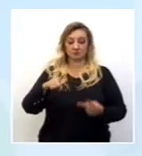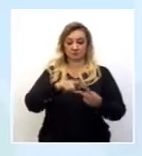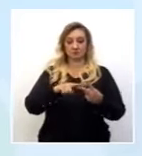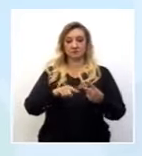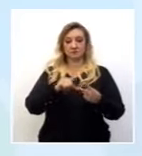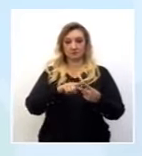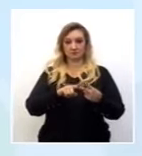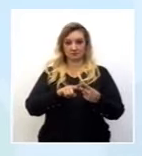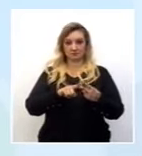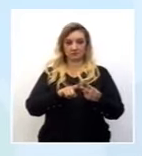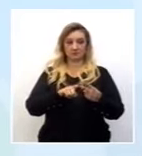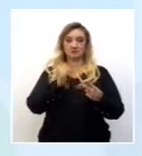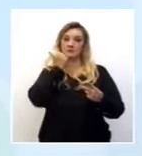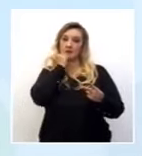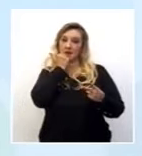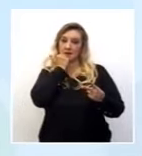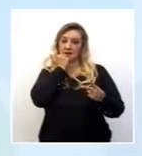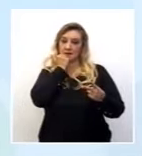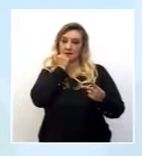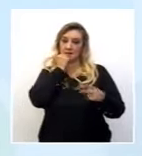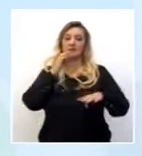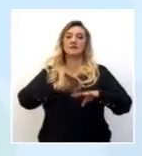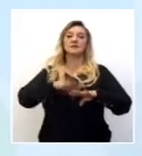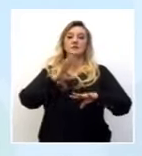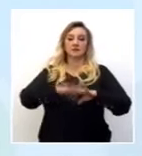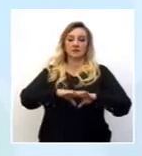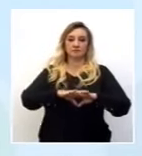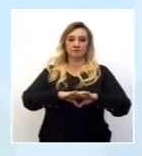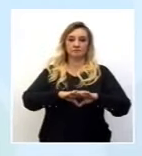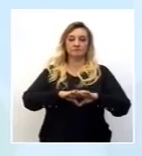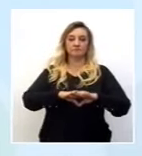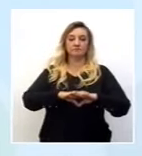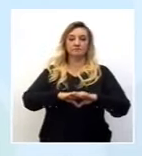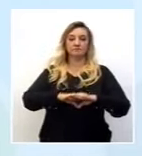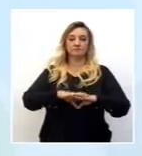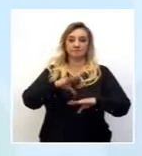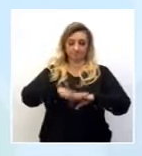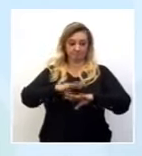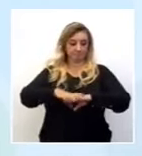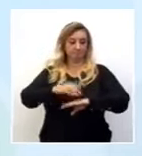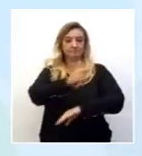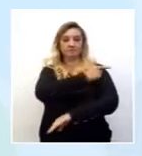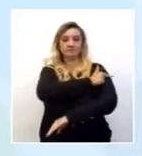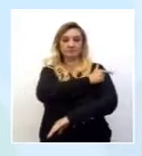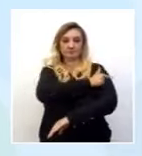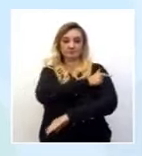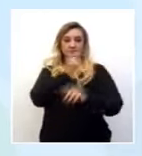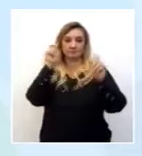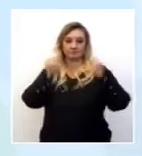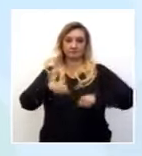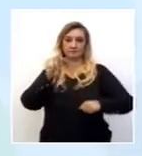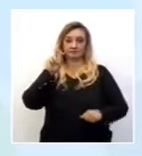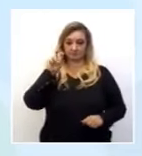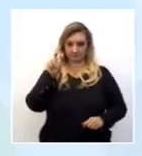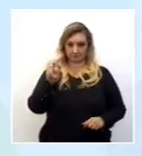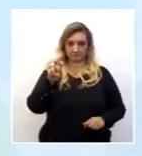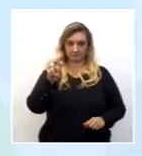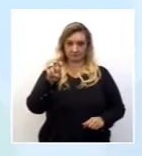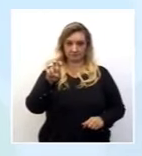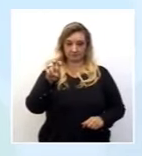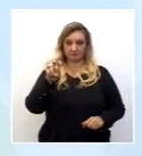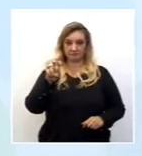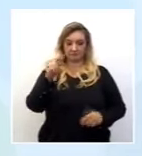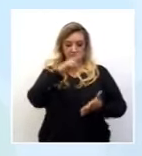né, matemática e ciências da natureza. Matemática do 7º ano, né, a habilidade 5,